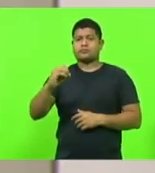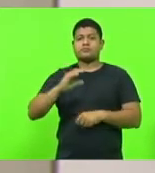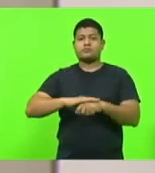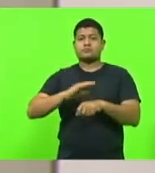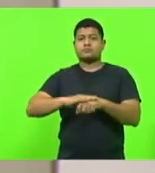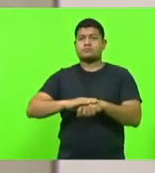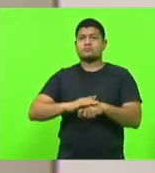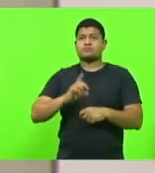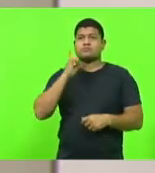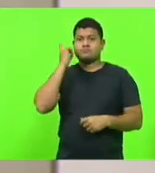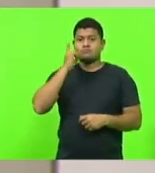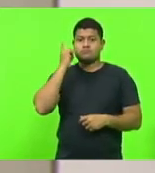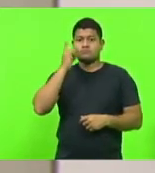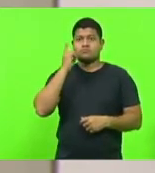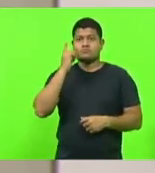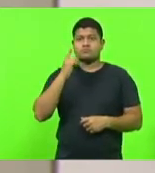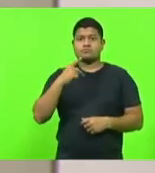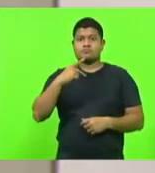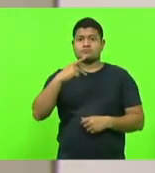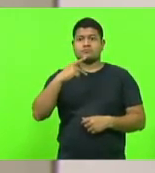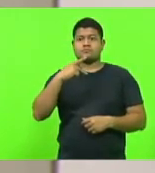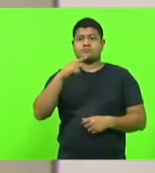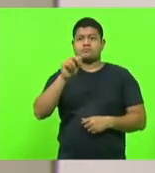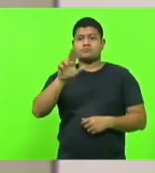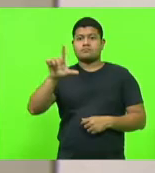deputado Paulo Roberto Excel.